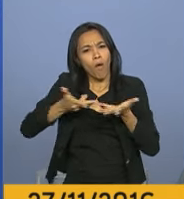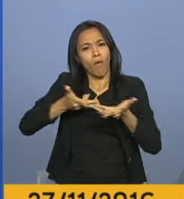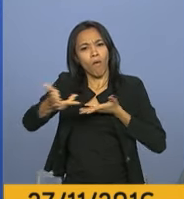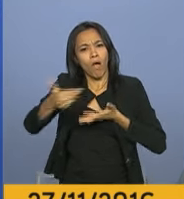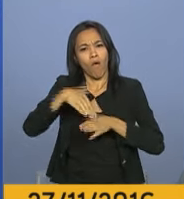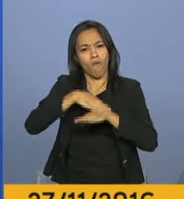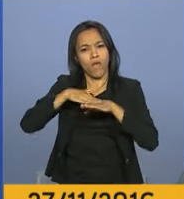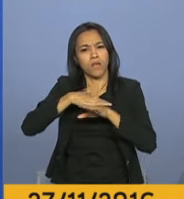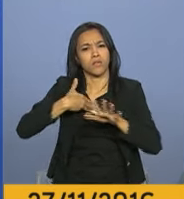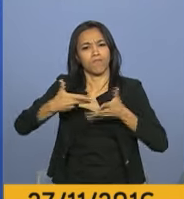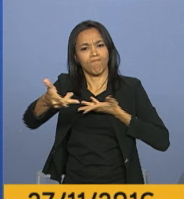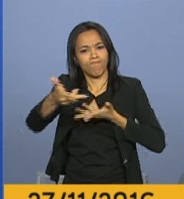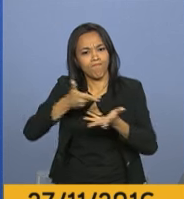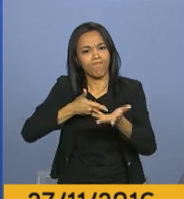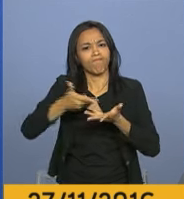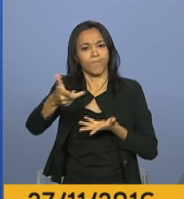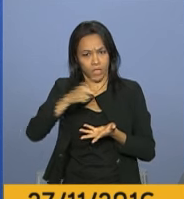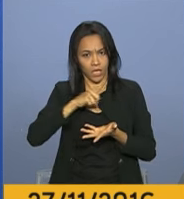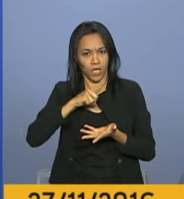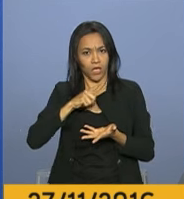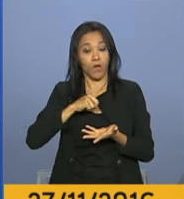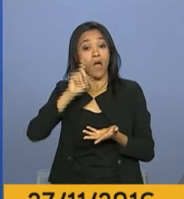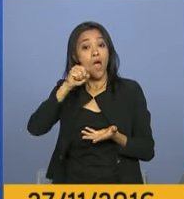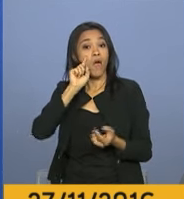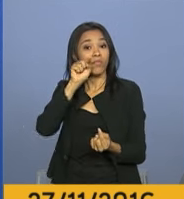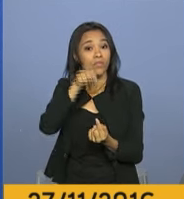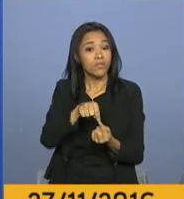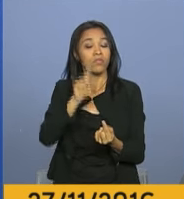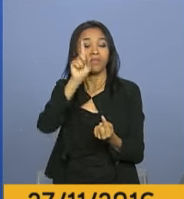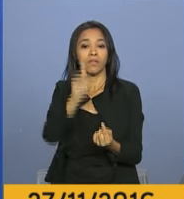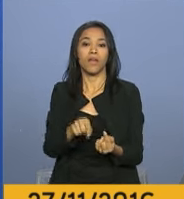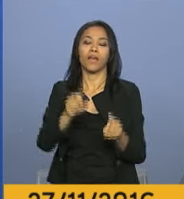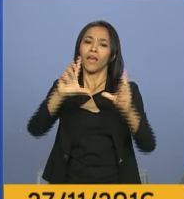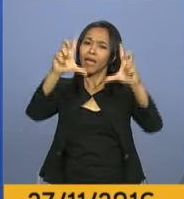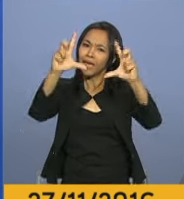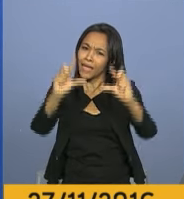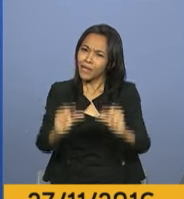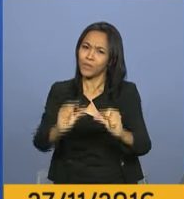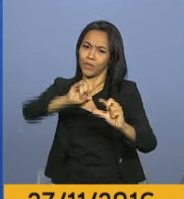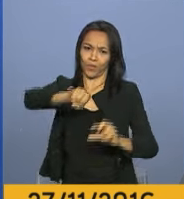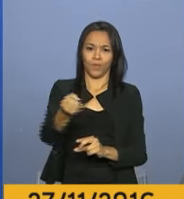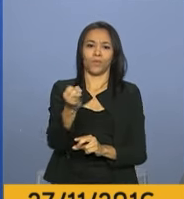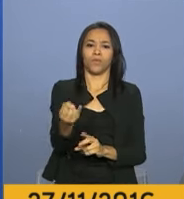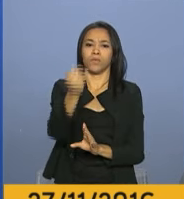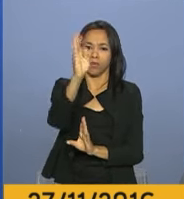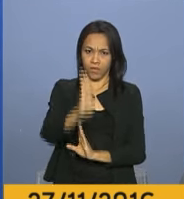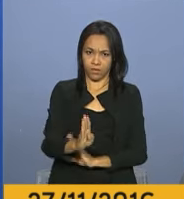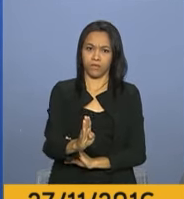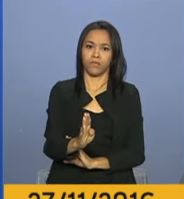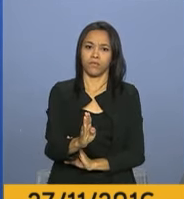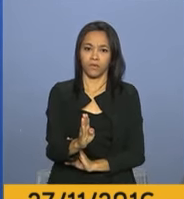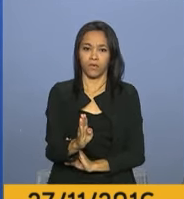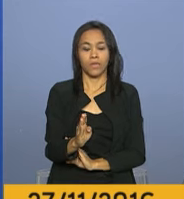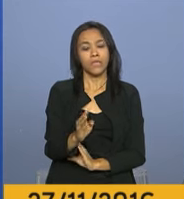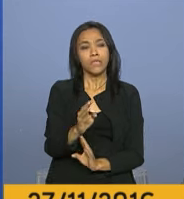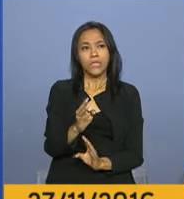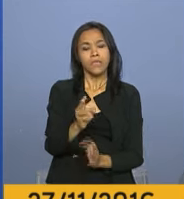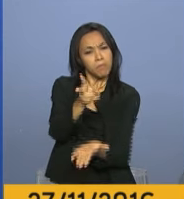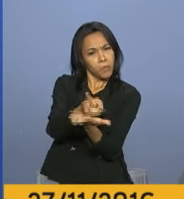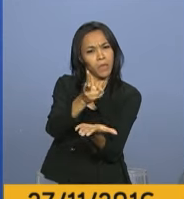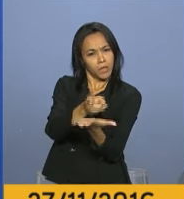na busca da eventual redução dos juros no país. Ao mesmo